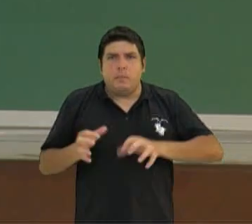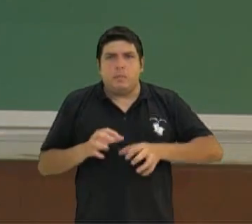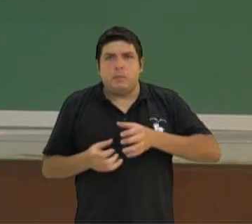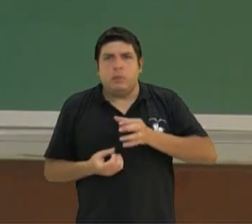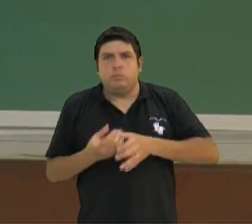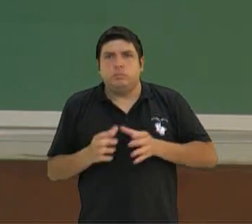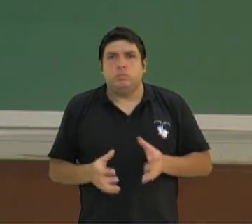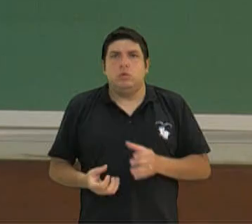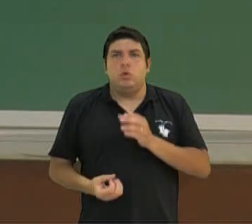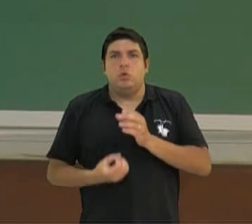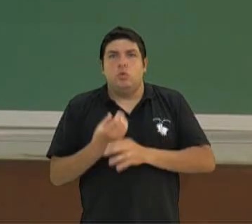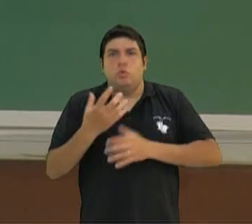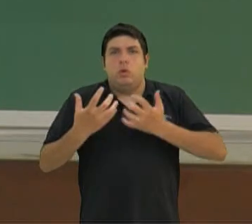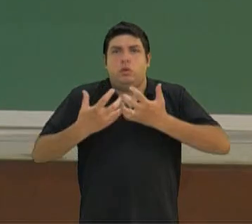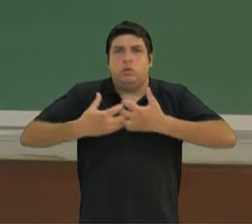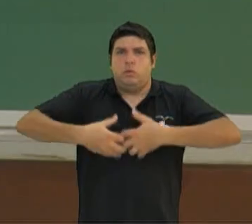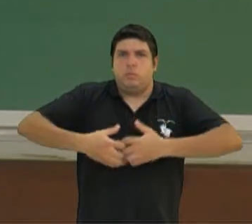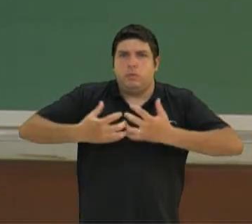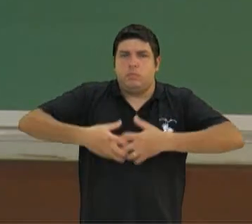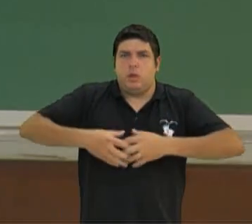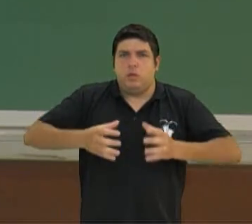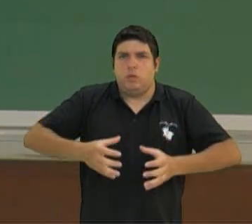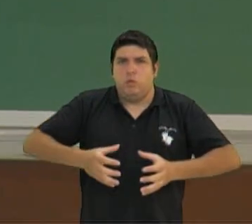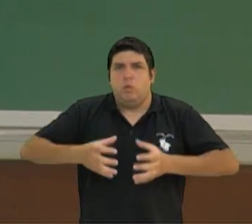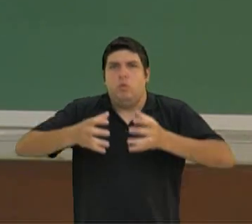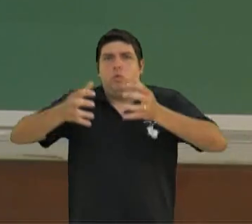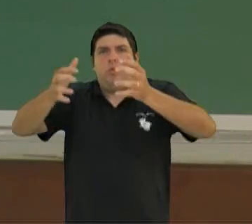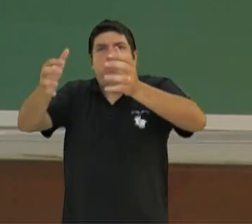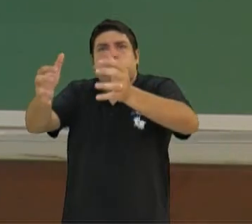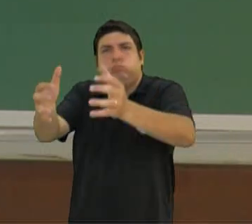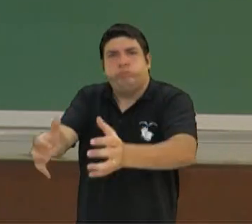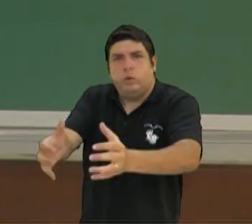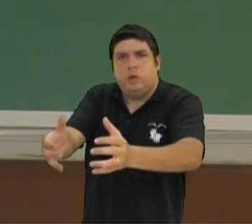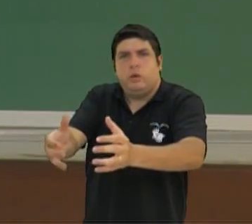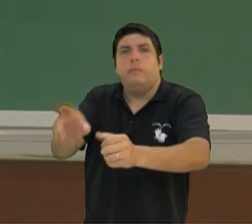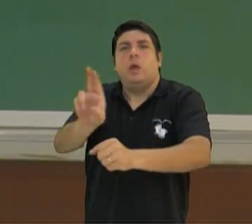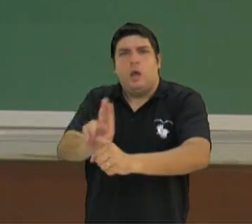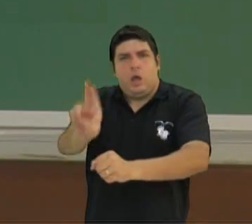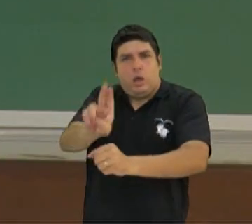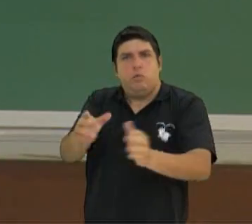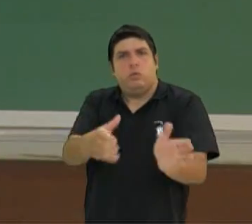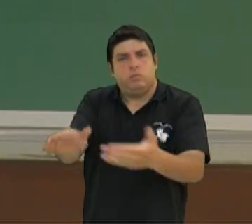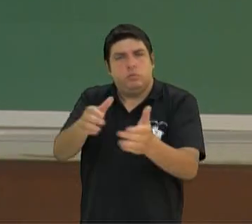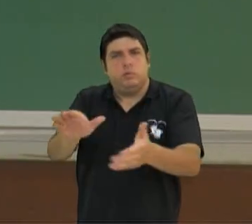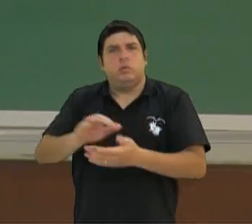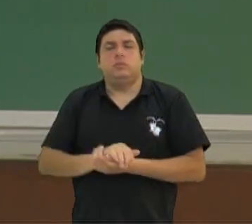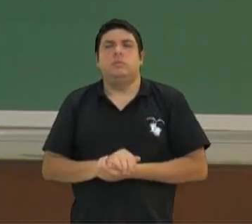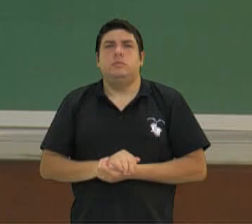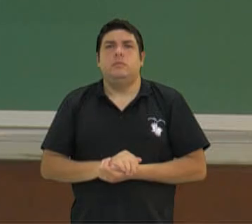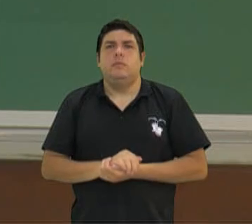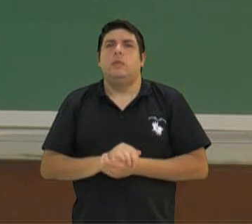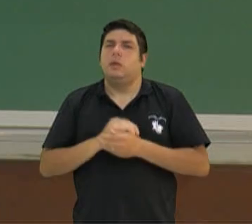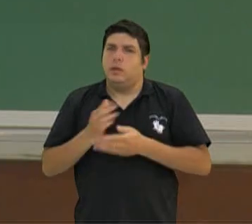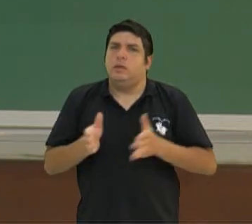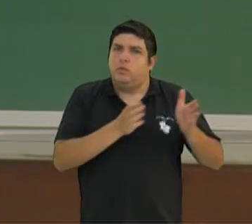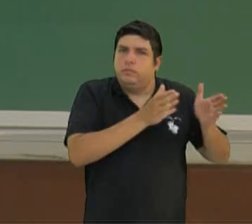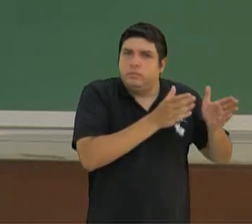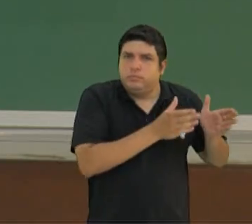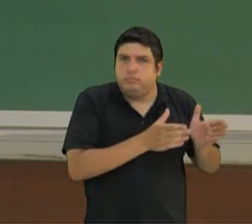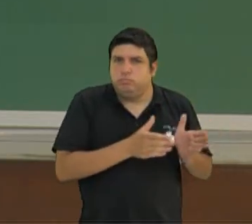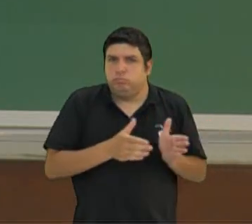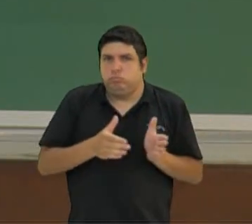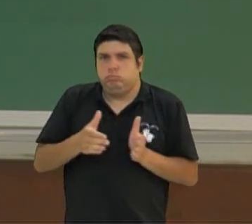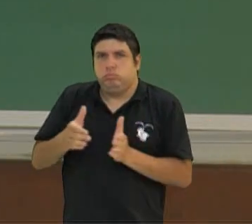em outras indústrias. Vejam o quanto isso é complexo e importante. Por isso que a gente diz processo de